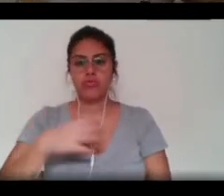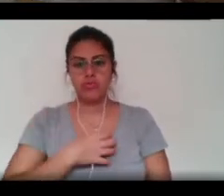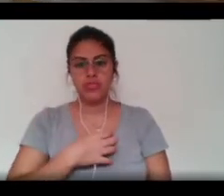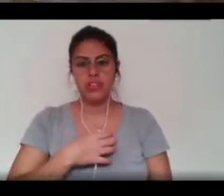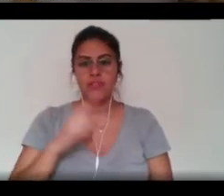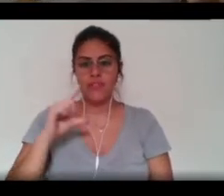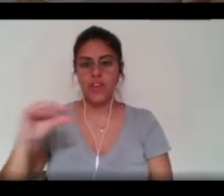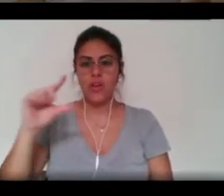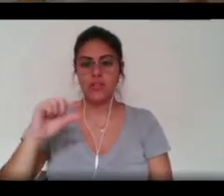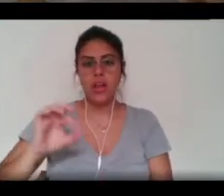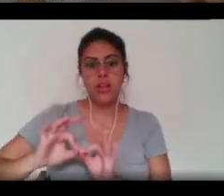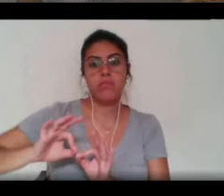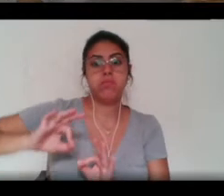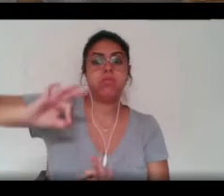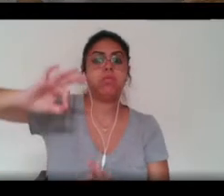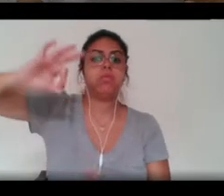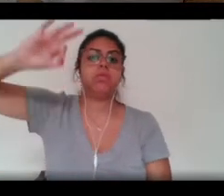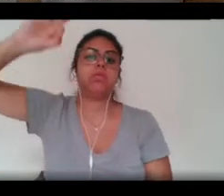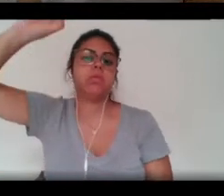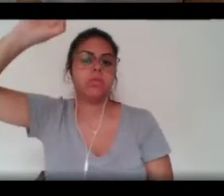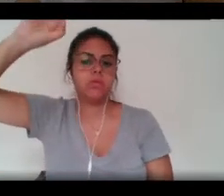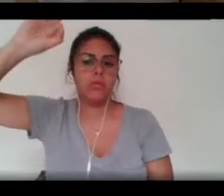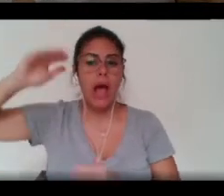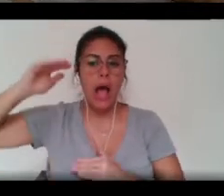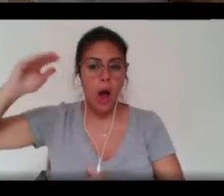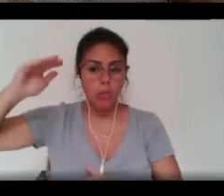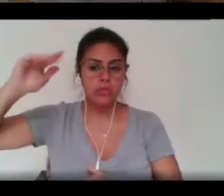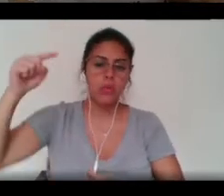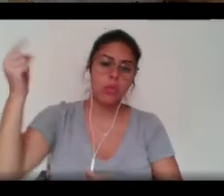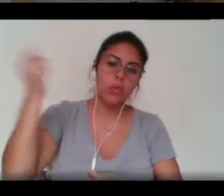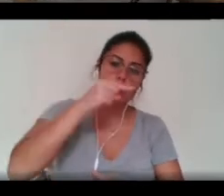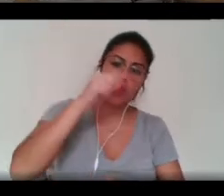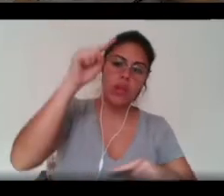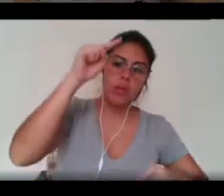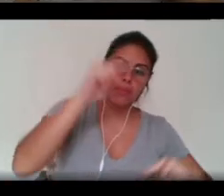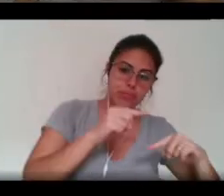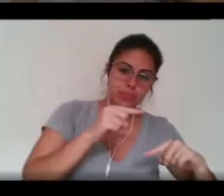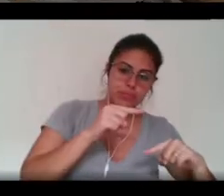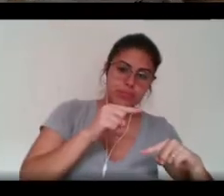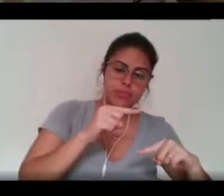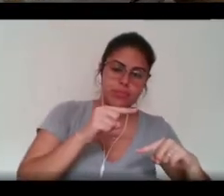que ele quer que você perceba. Claro? Alguma pergunta